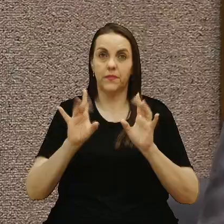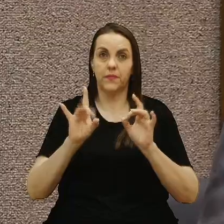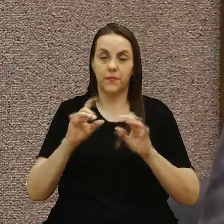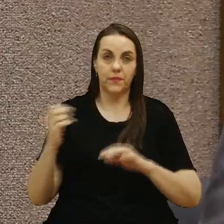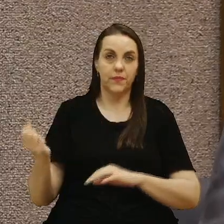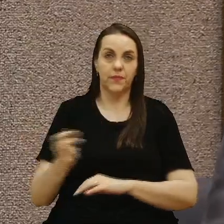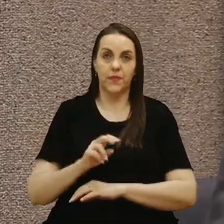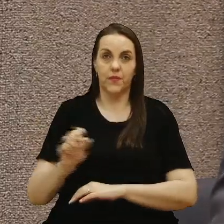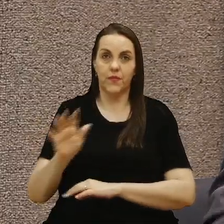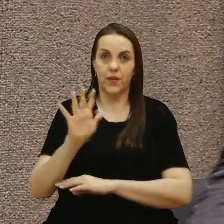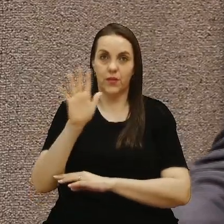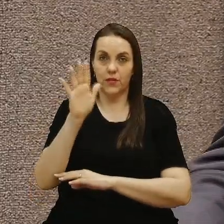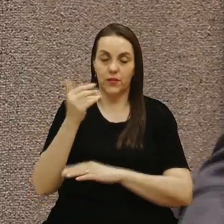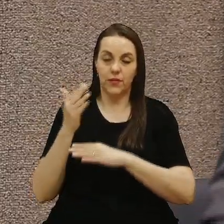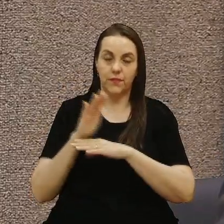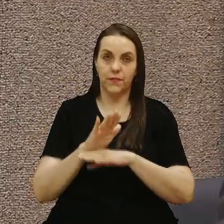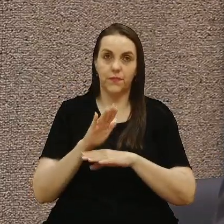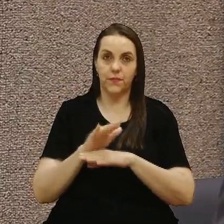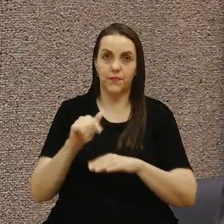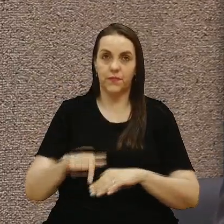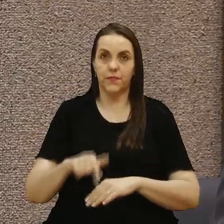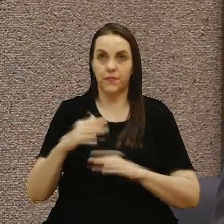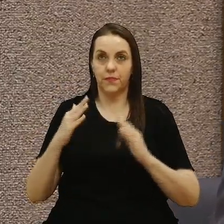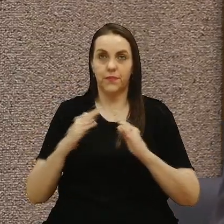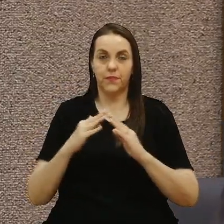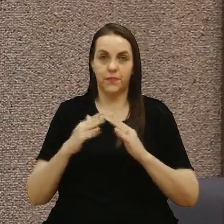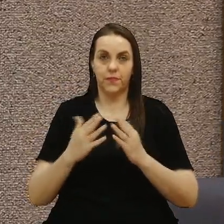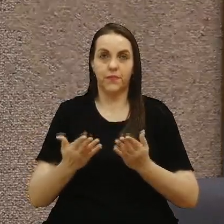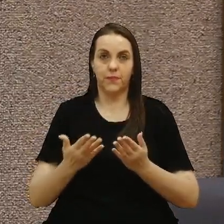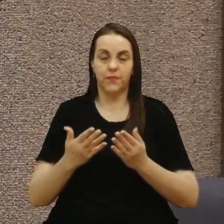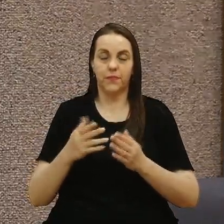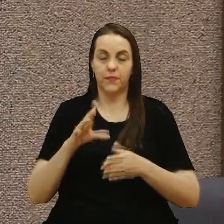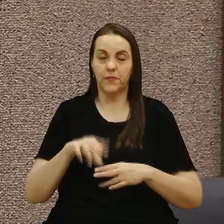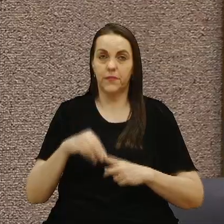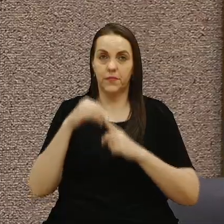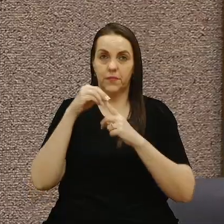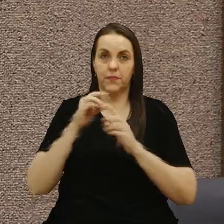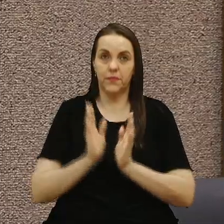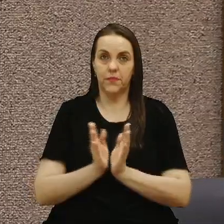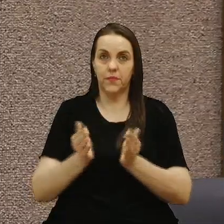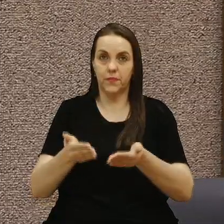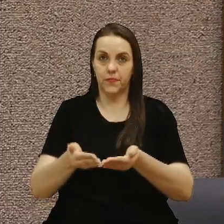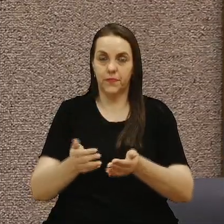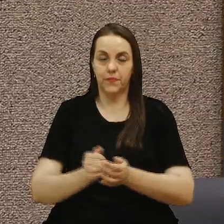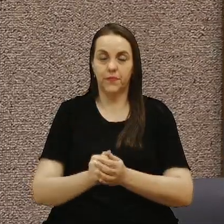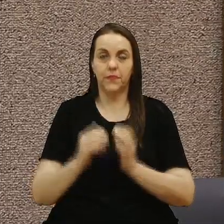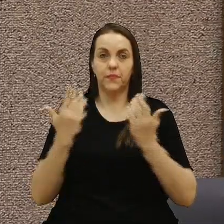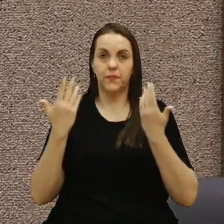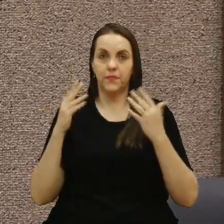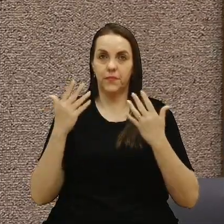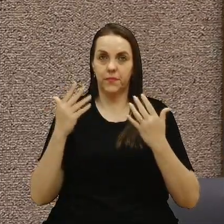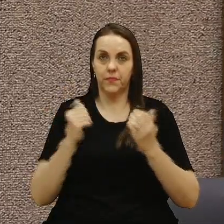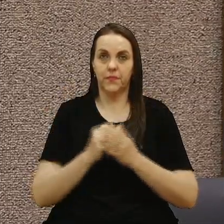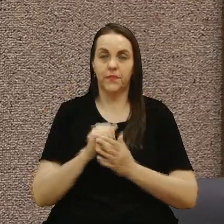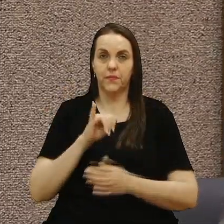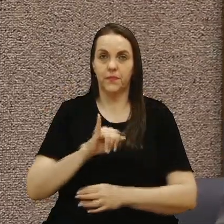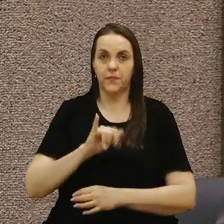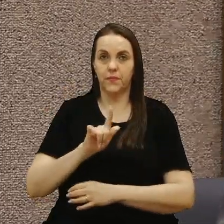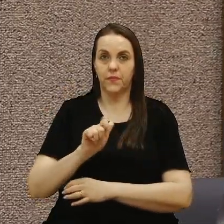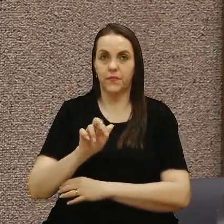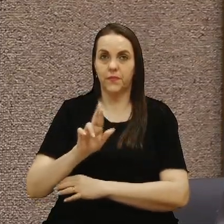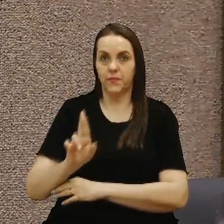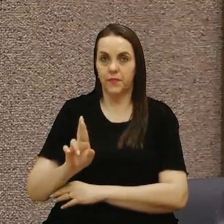a assessoria desta casa, especialmente da comissão. Então, quero parabenizar o Igor,